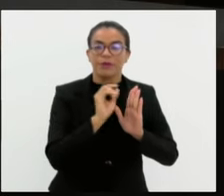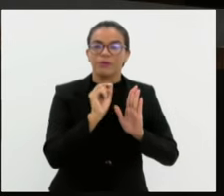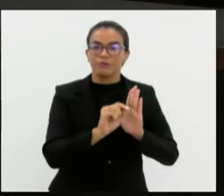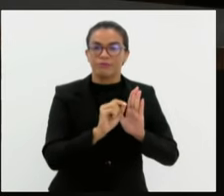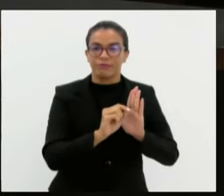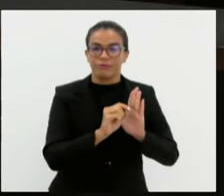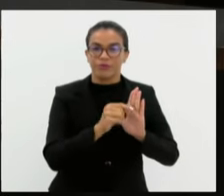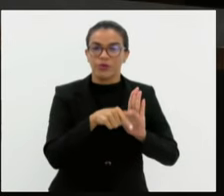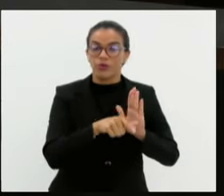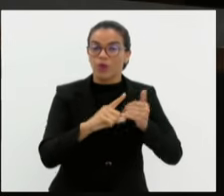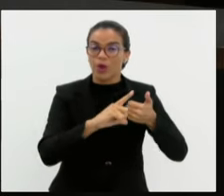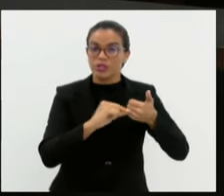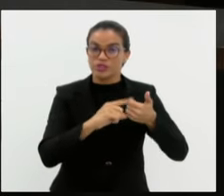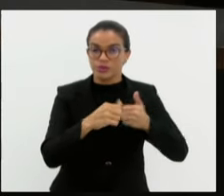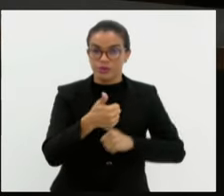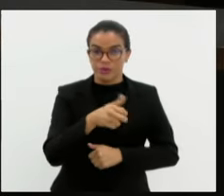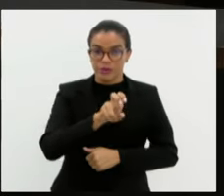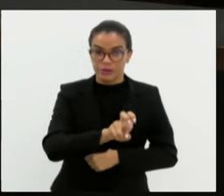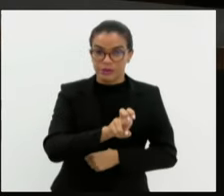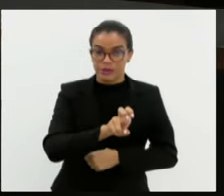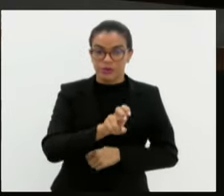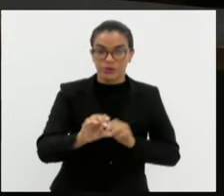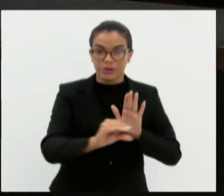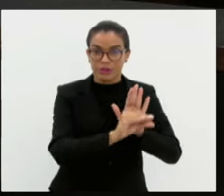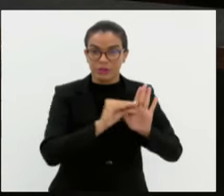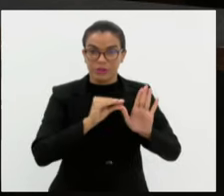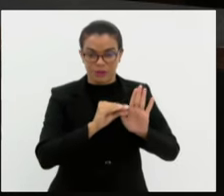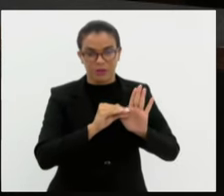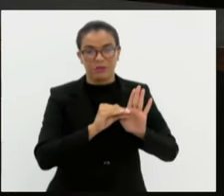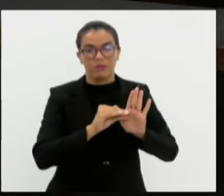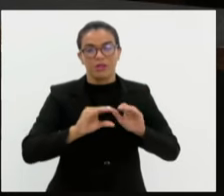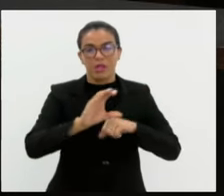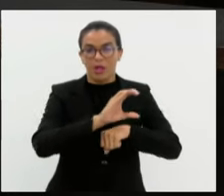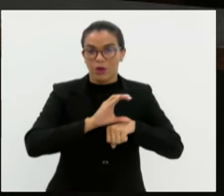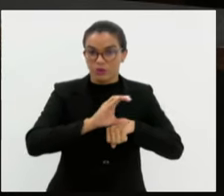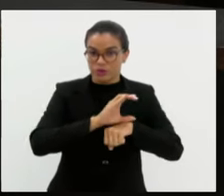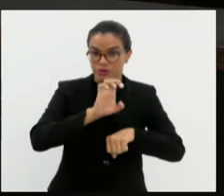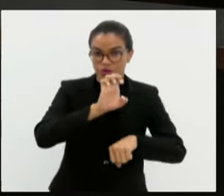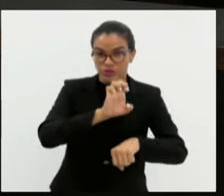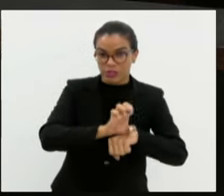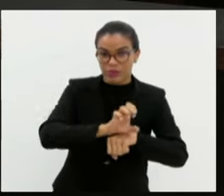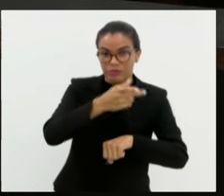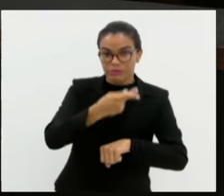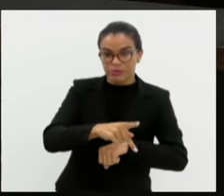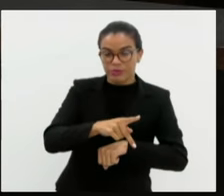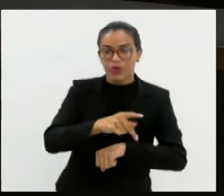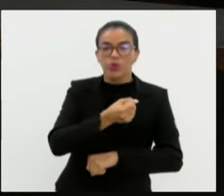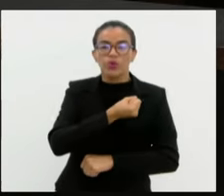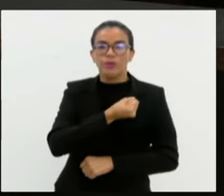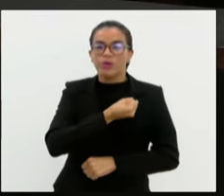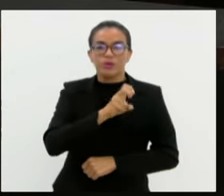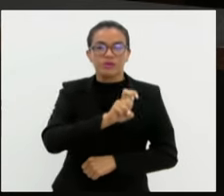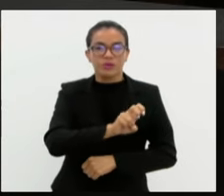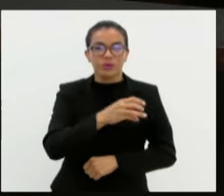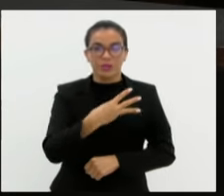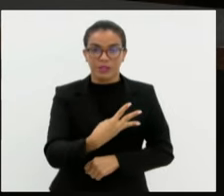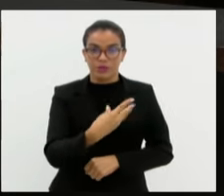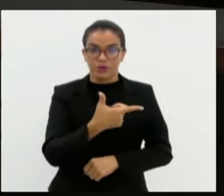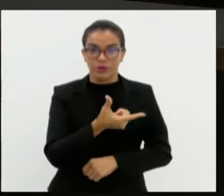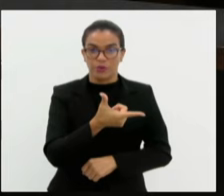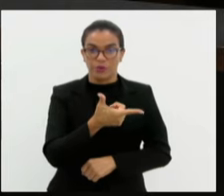incertos no artigo 15 da emenda à Constituição do Estado, no número